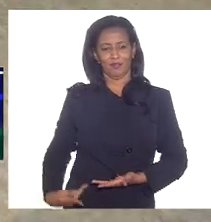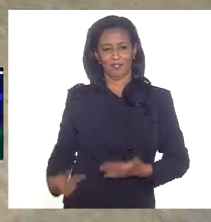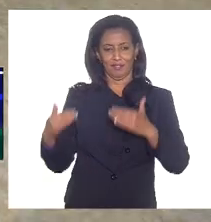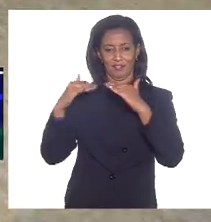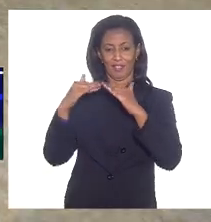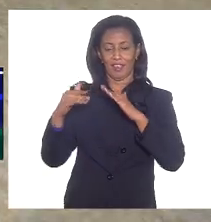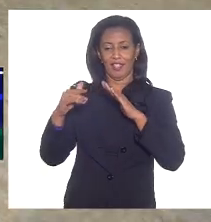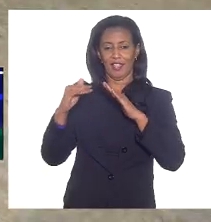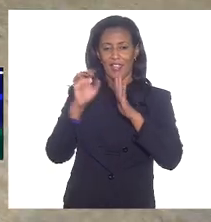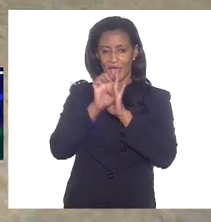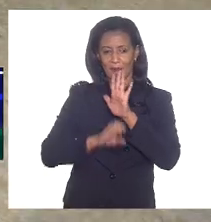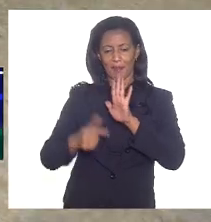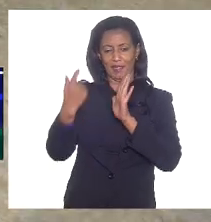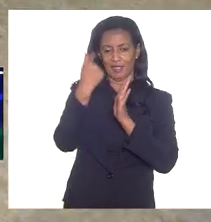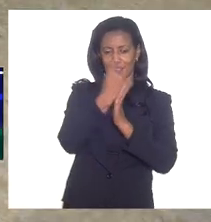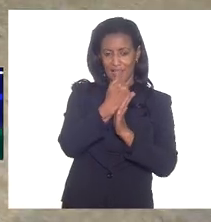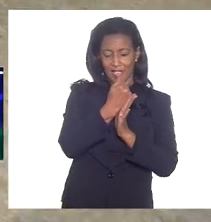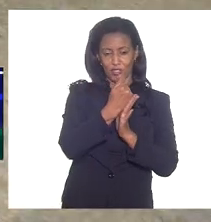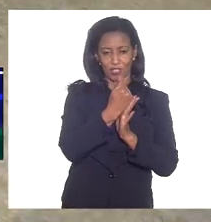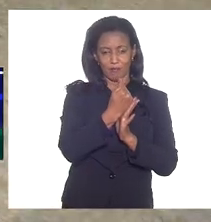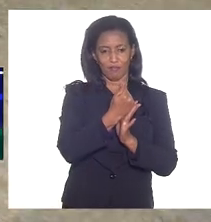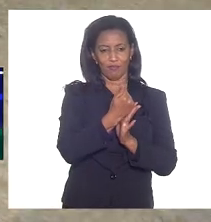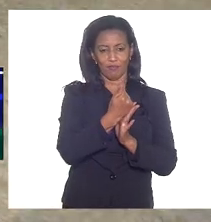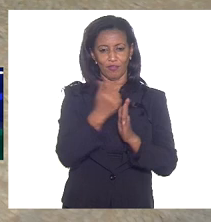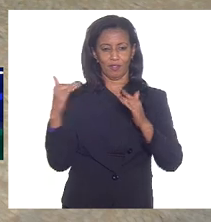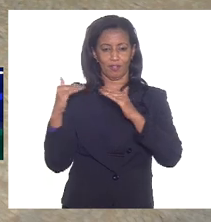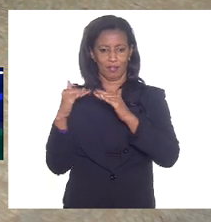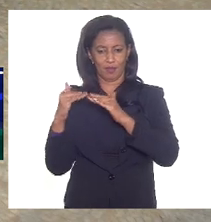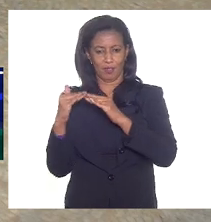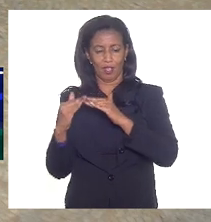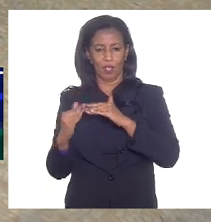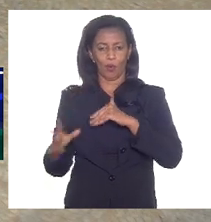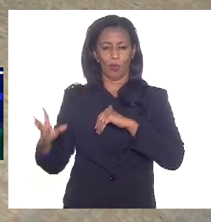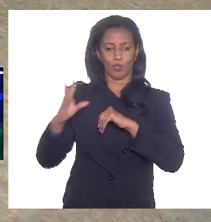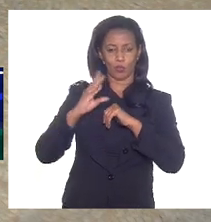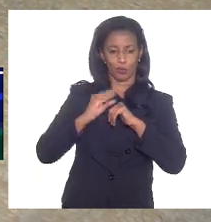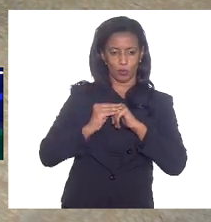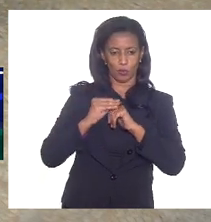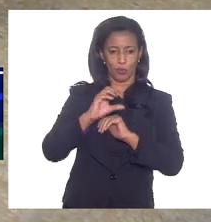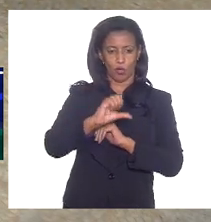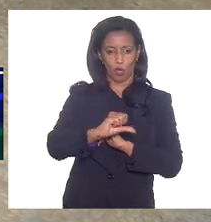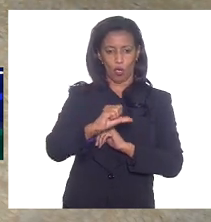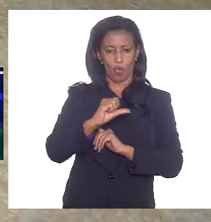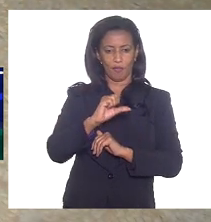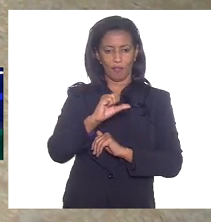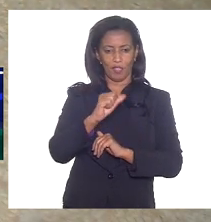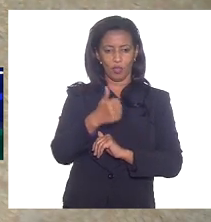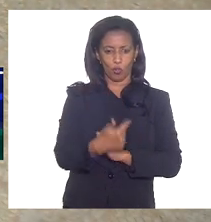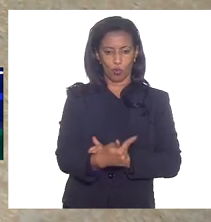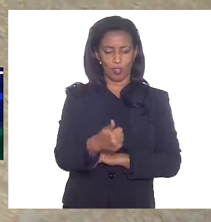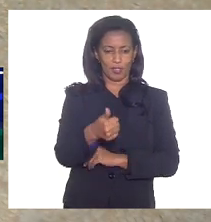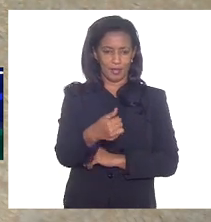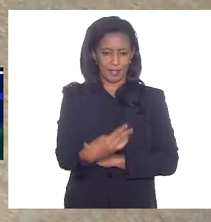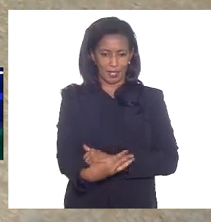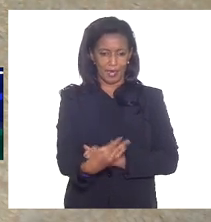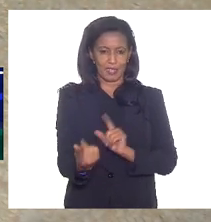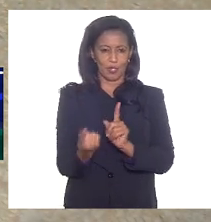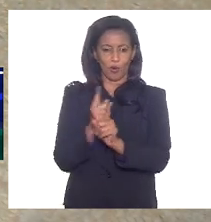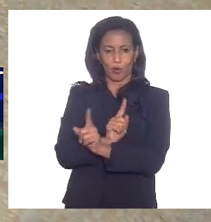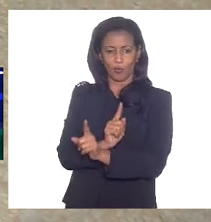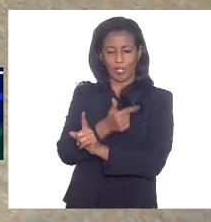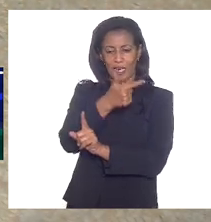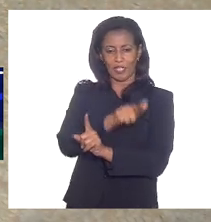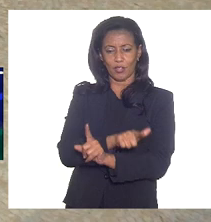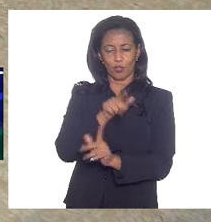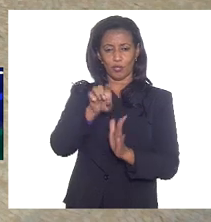emendas 7. A emenda 7, favorável com subemenda aglutinativa às emendas 9, 12 e 13, contrárias às demais